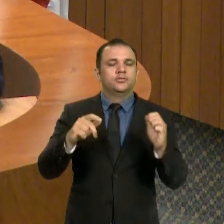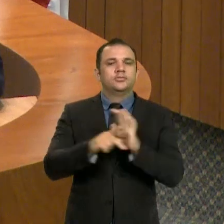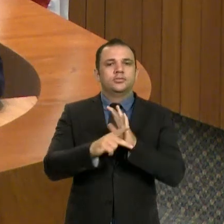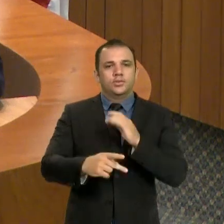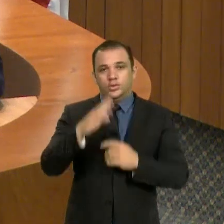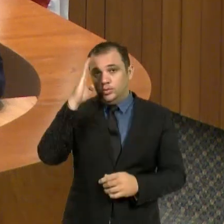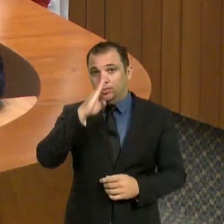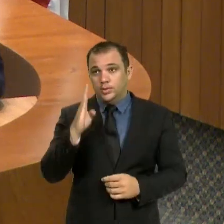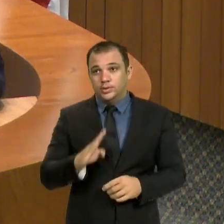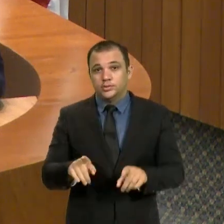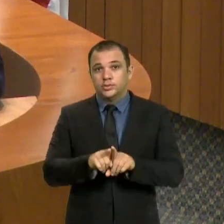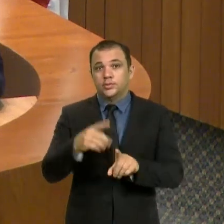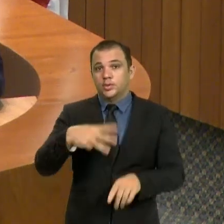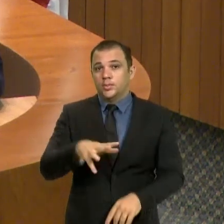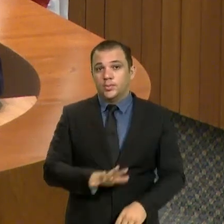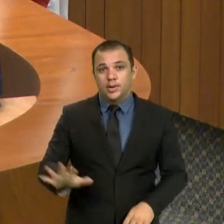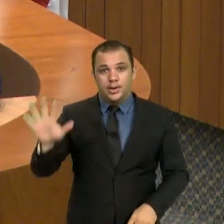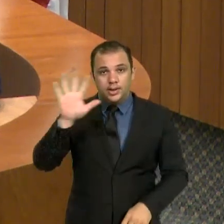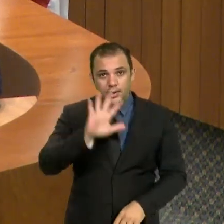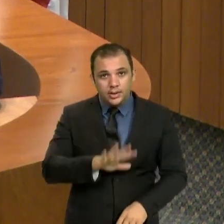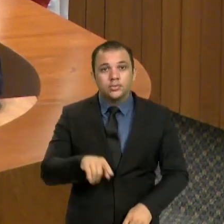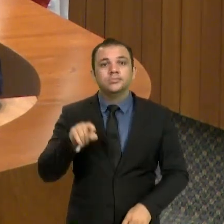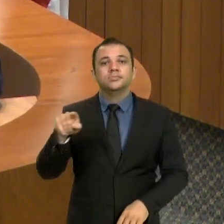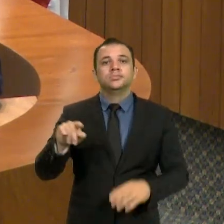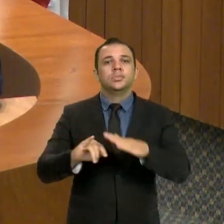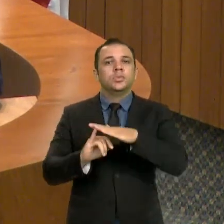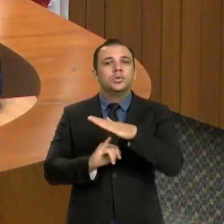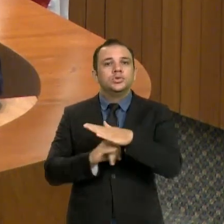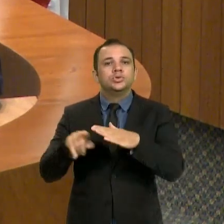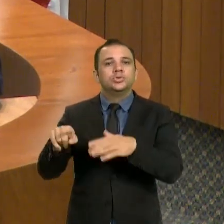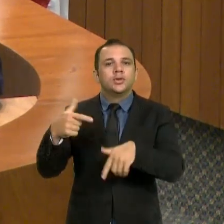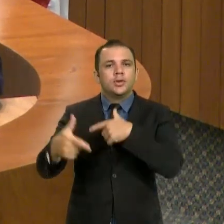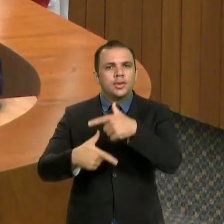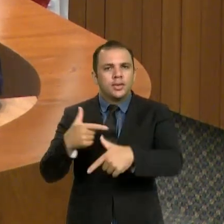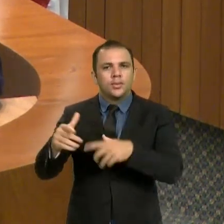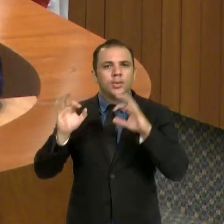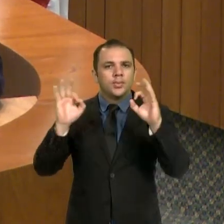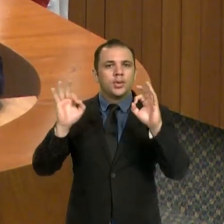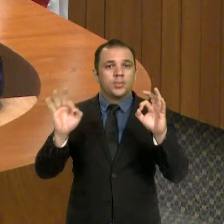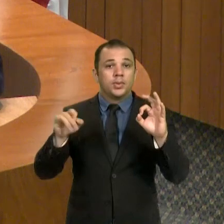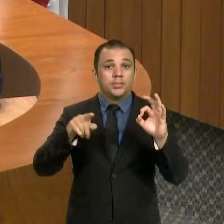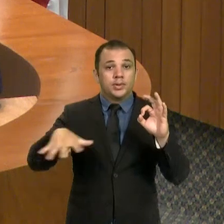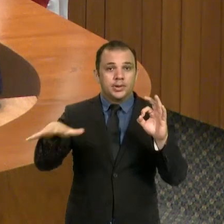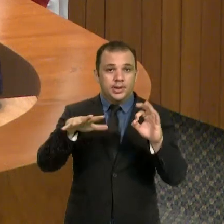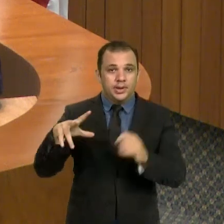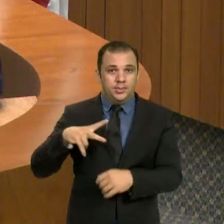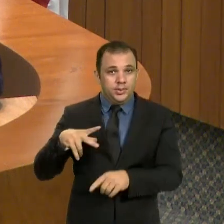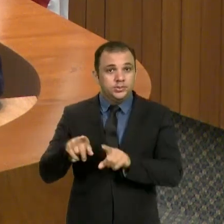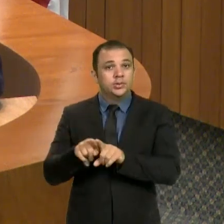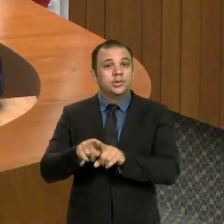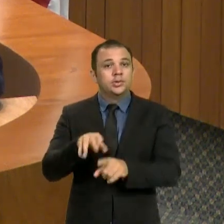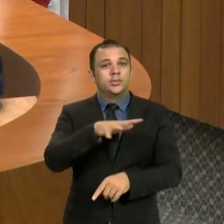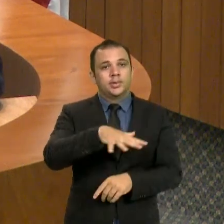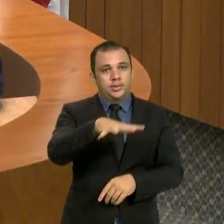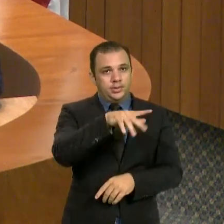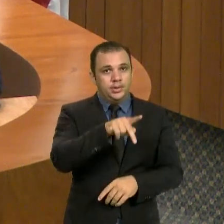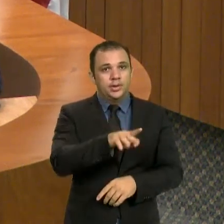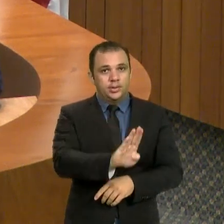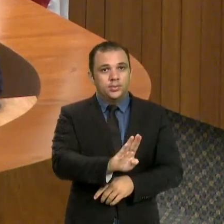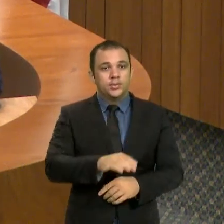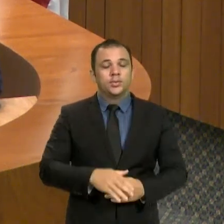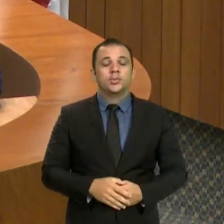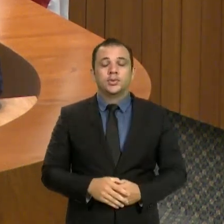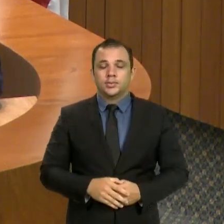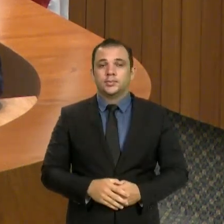faz um excelente trabalho junto ao poder privado e eu poder público aonde